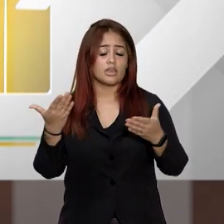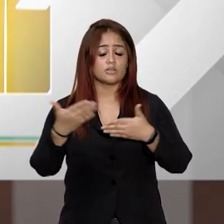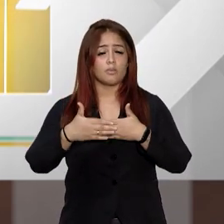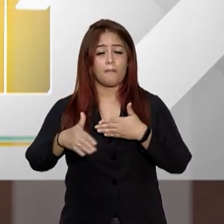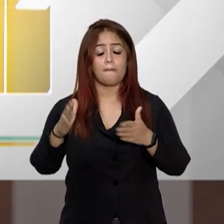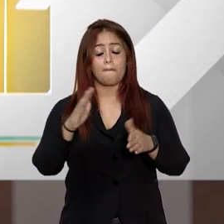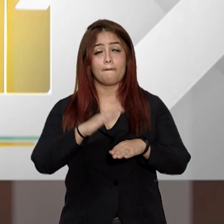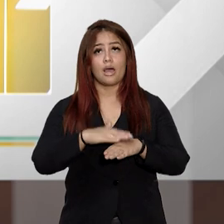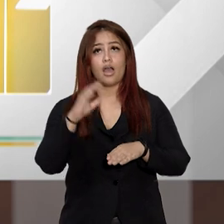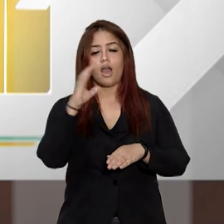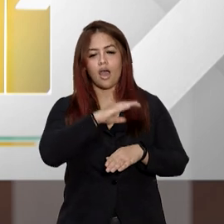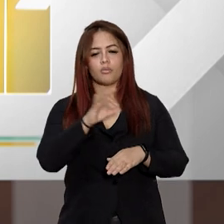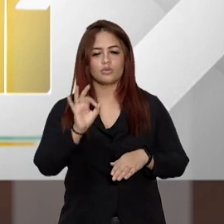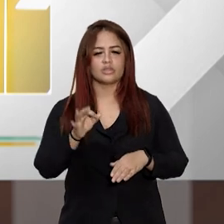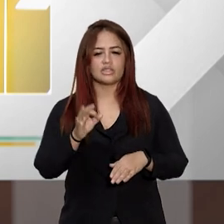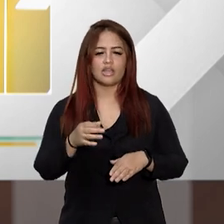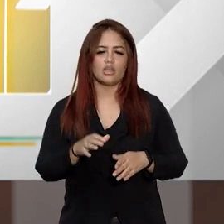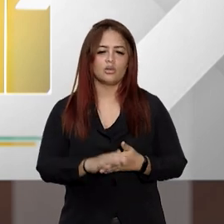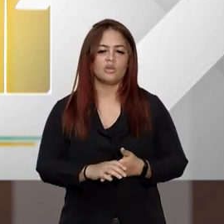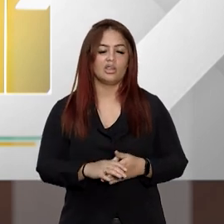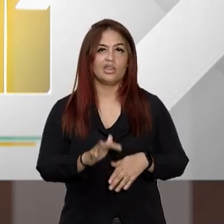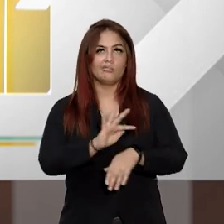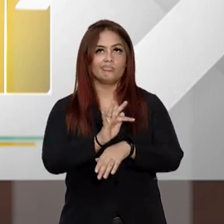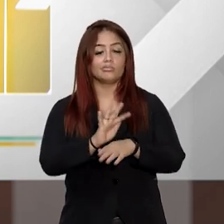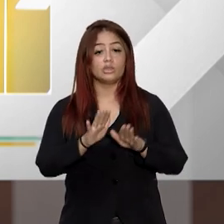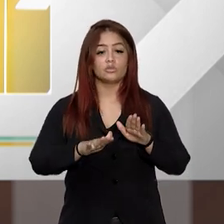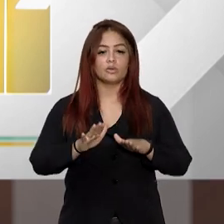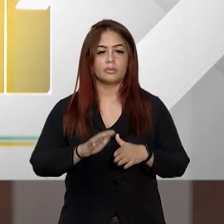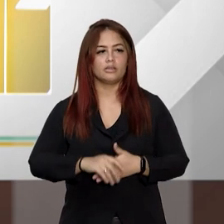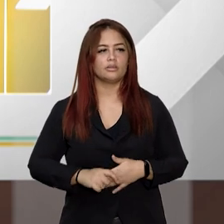menos formalidade, né, doutor Rodolfo?